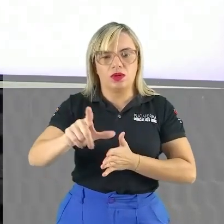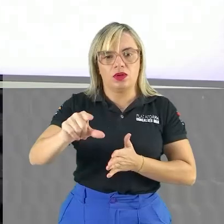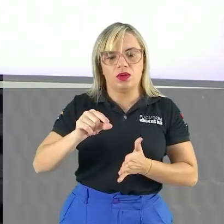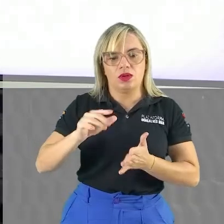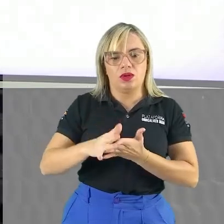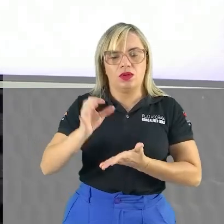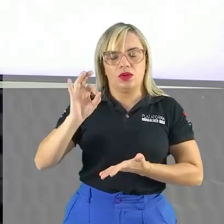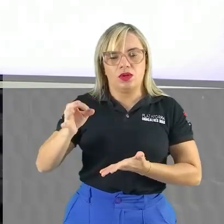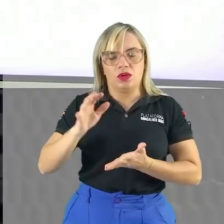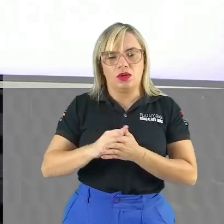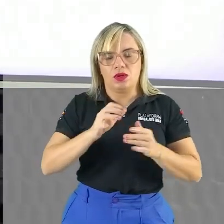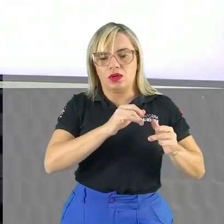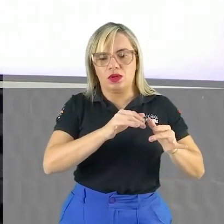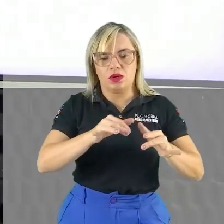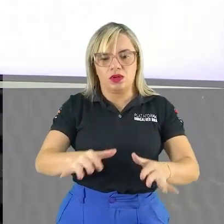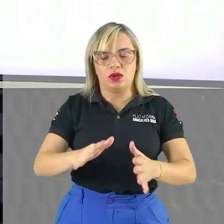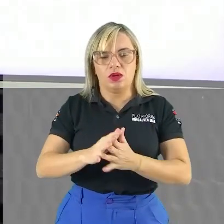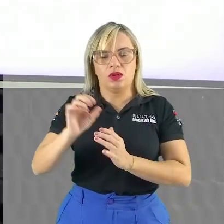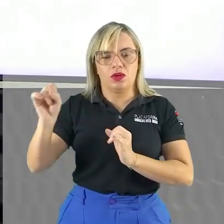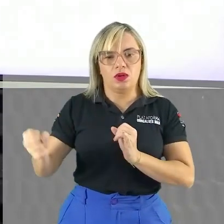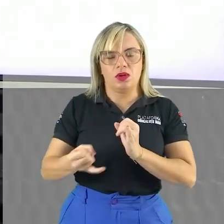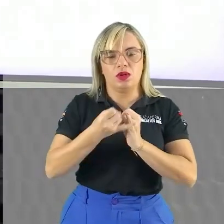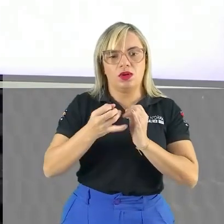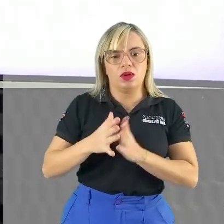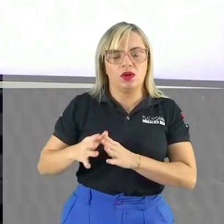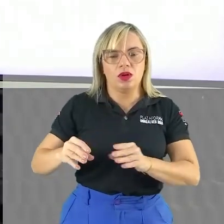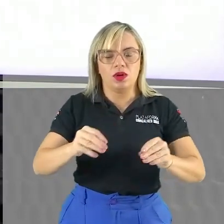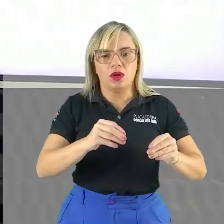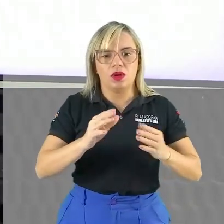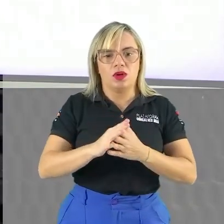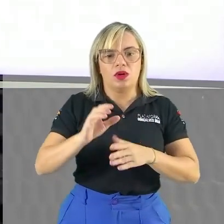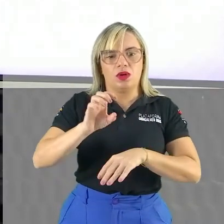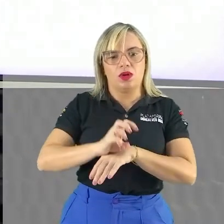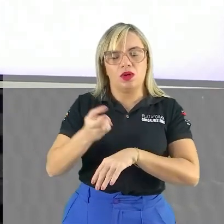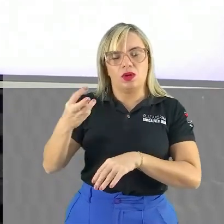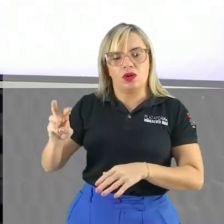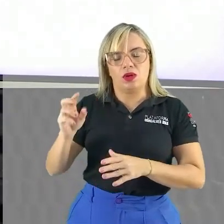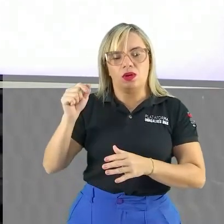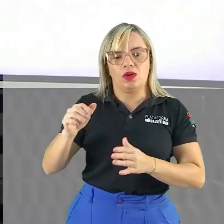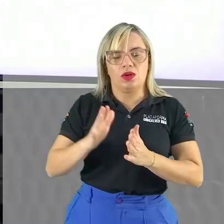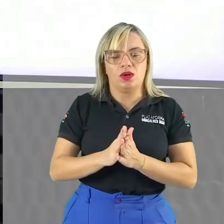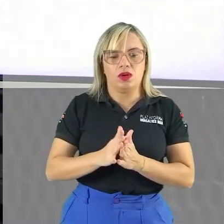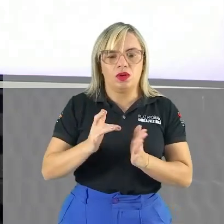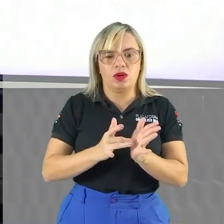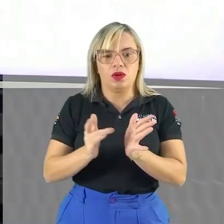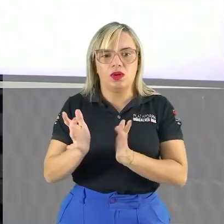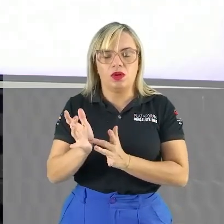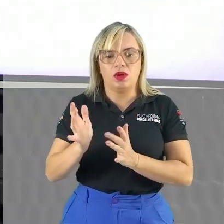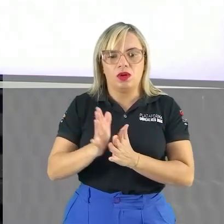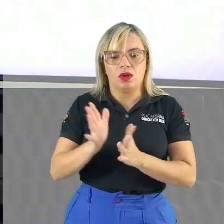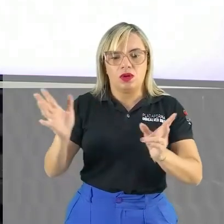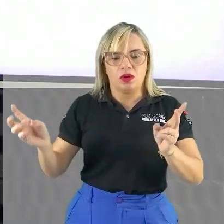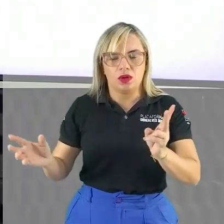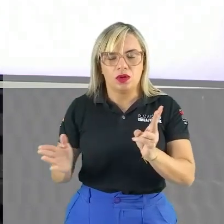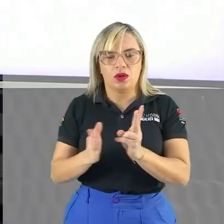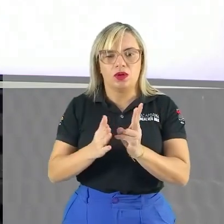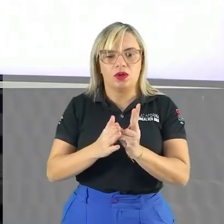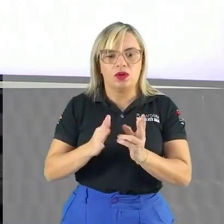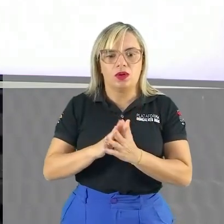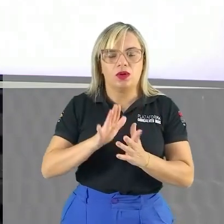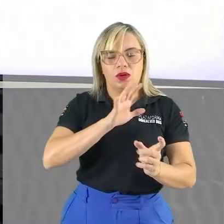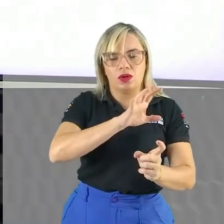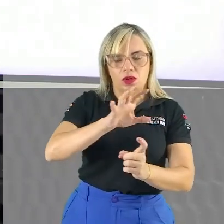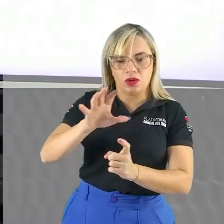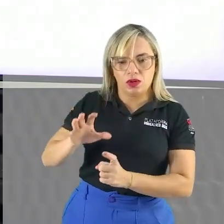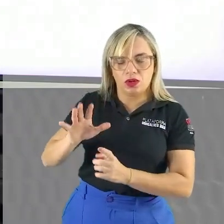território brasileiro. Então, eles tinham aquela missão de catequização dos indígenas. Né? Então, eles